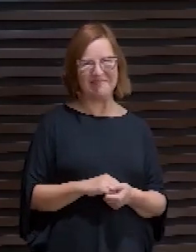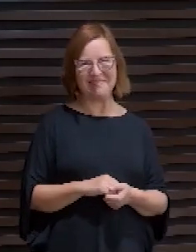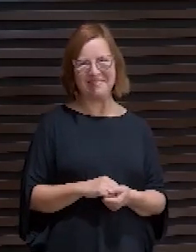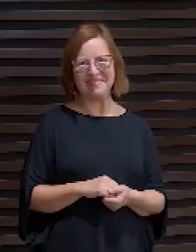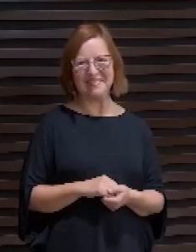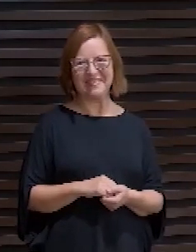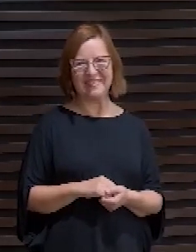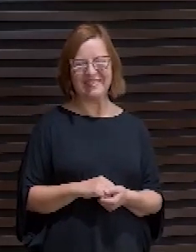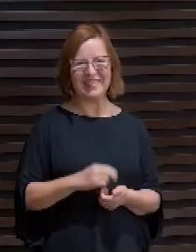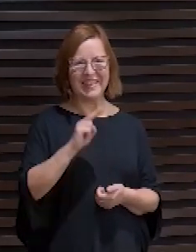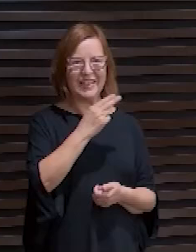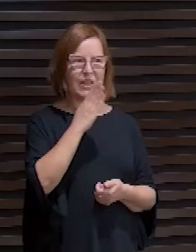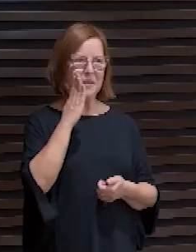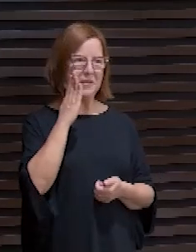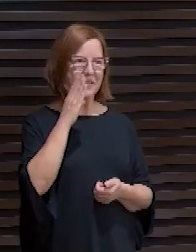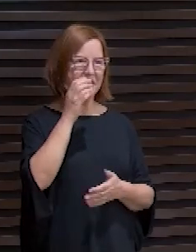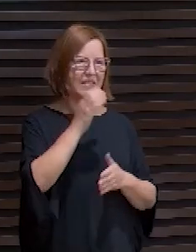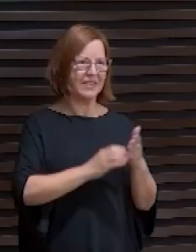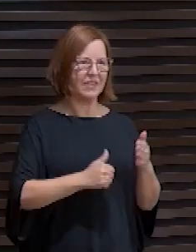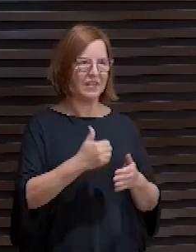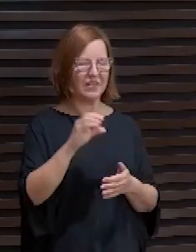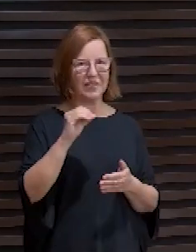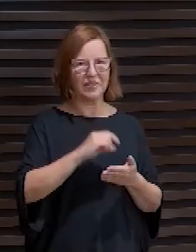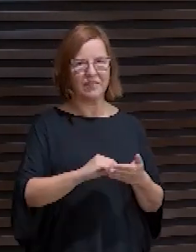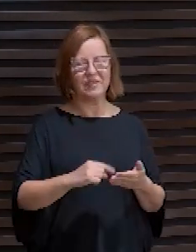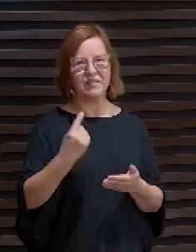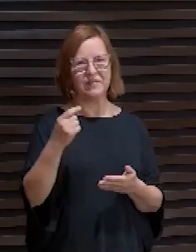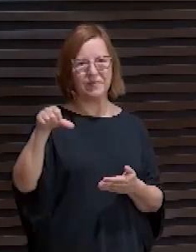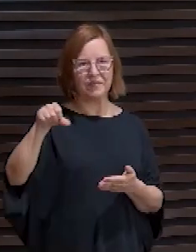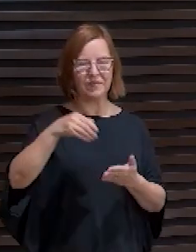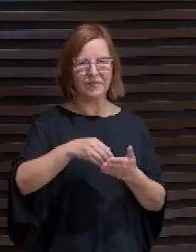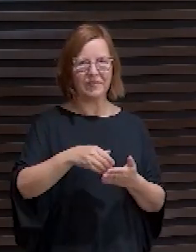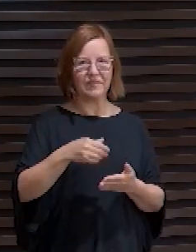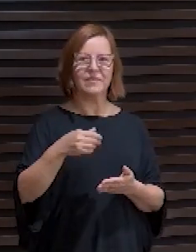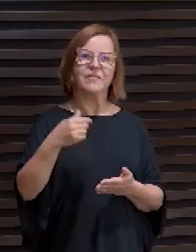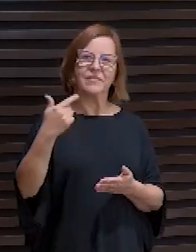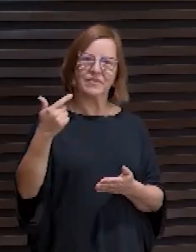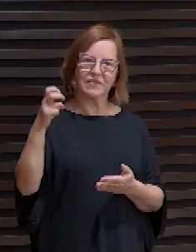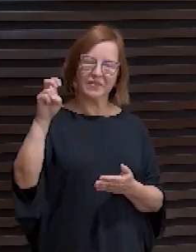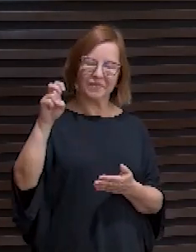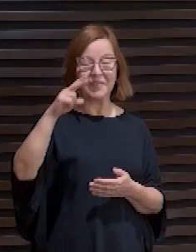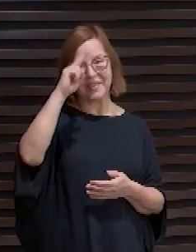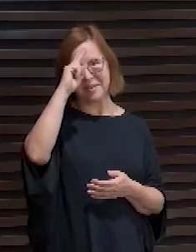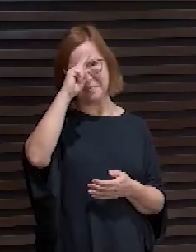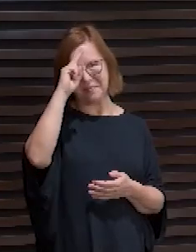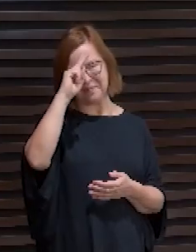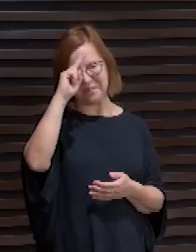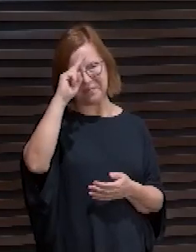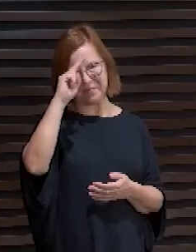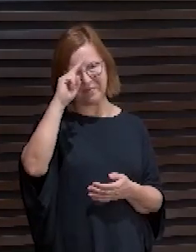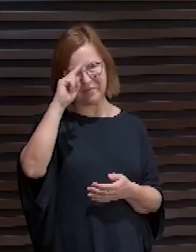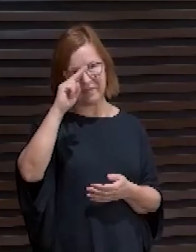Hebreus capítulo 10, do versículo 19 ao 25, lembrando que logo no